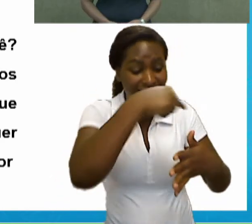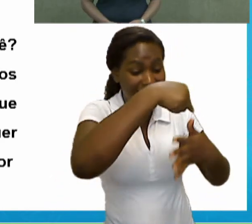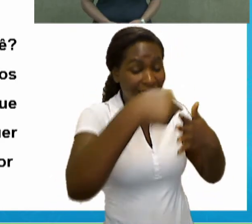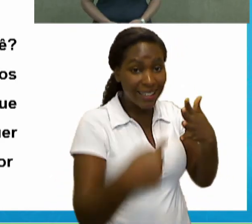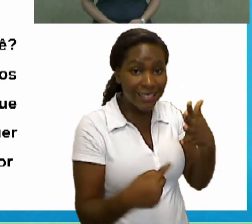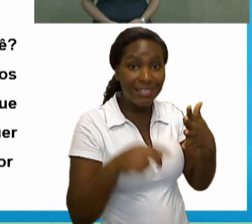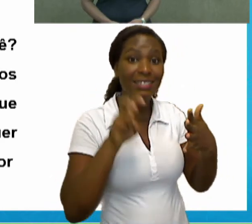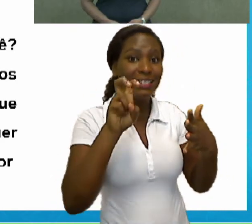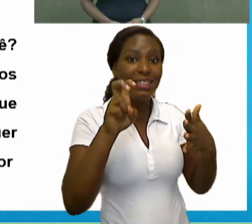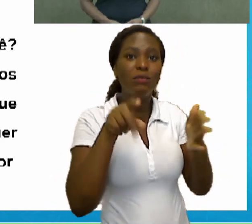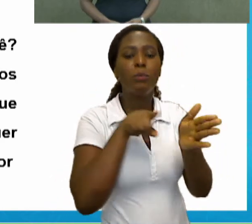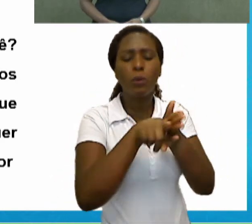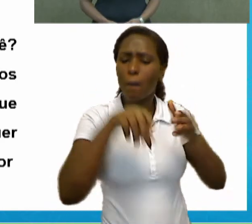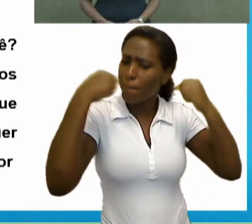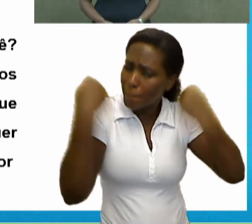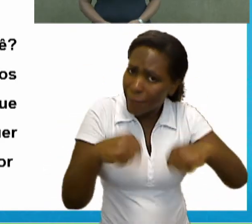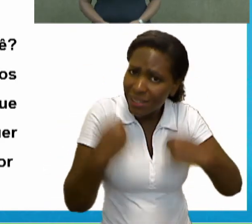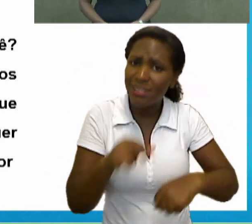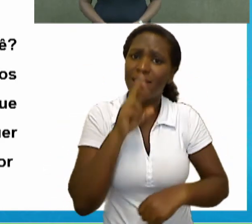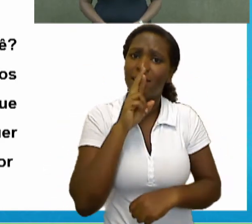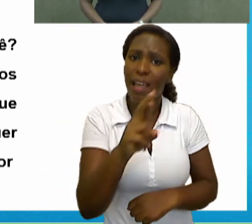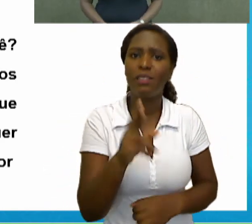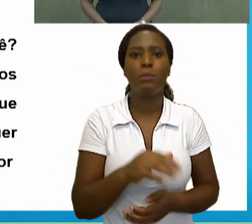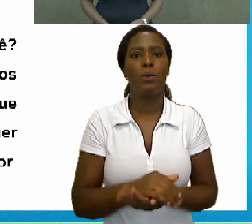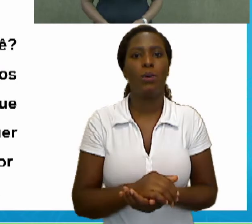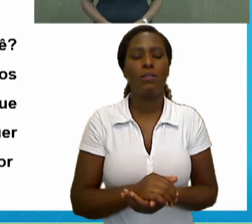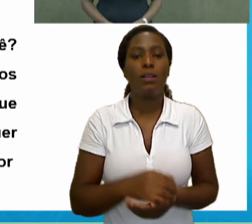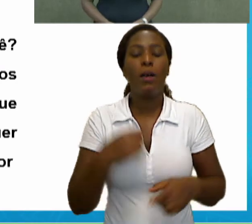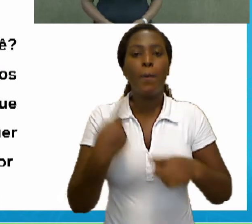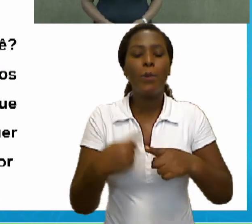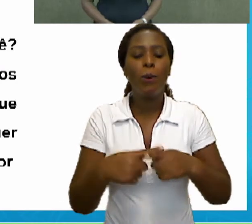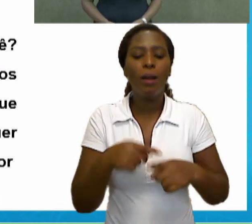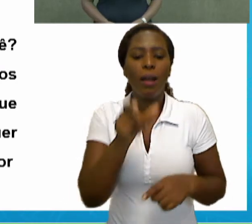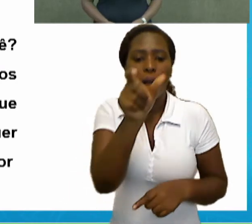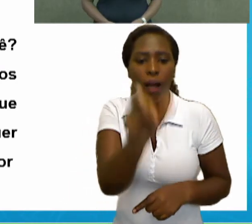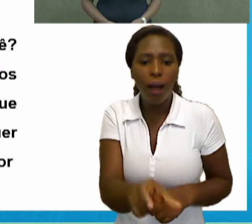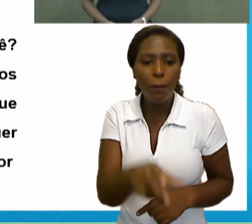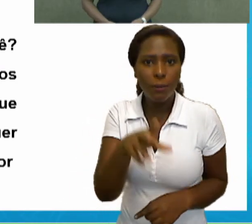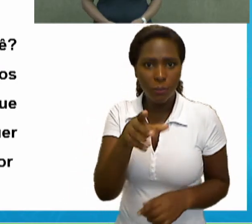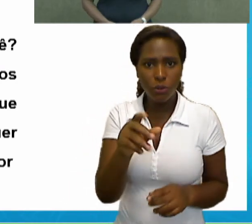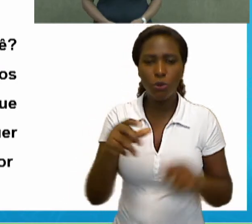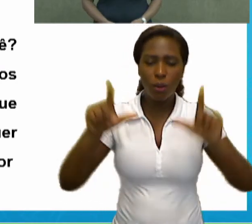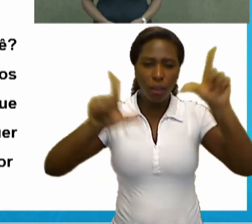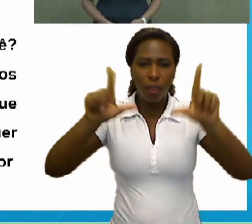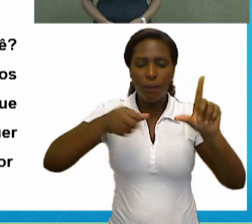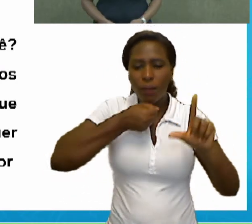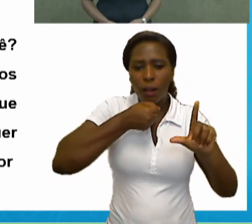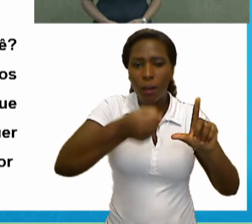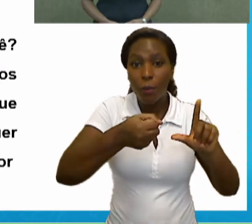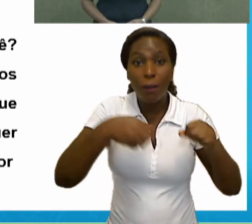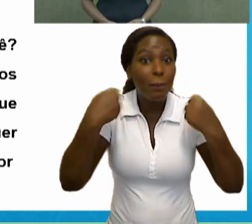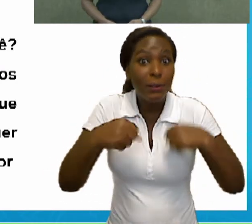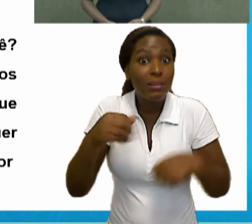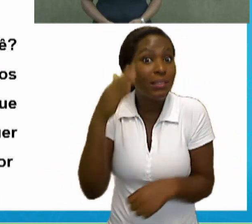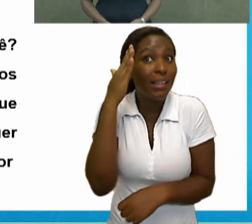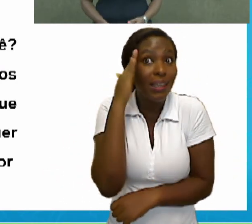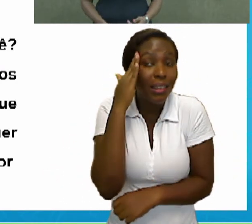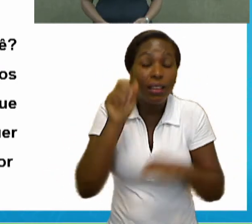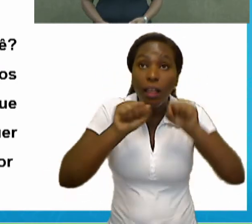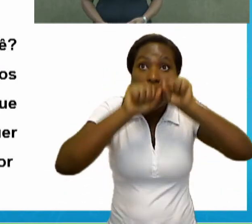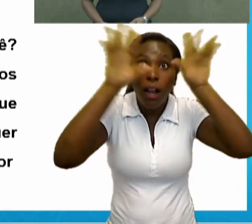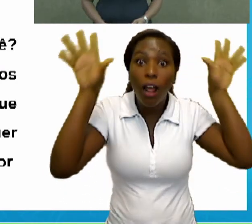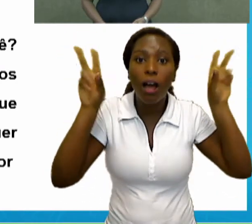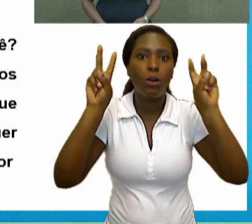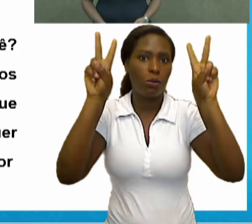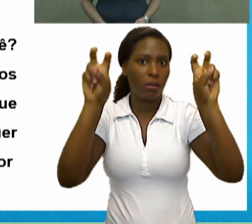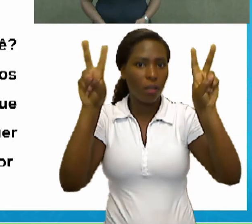informações. Assim, qualquer interpretação ou juízo de valor deverá ficar por